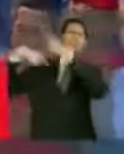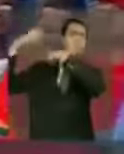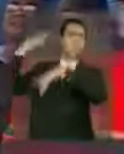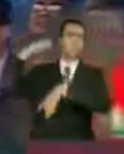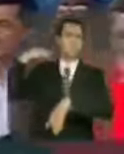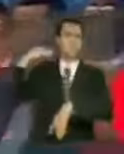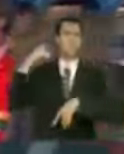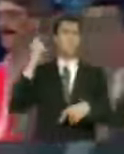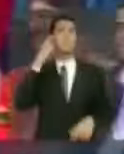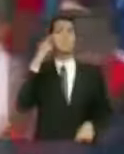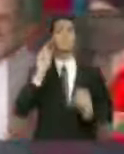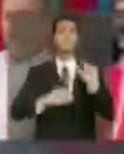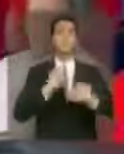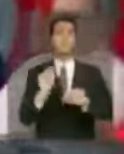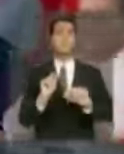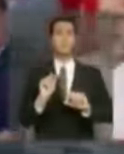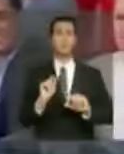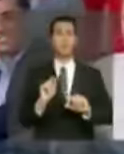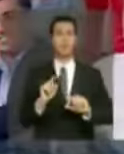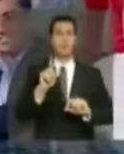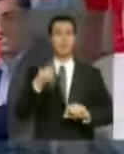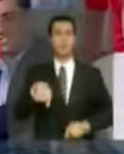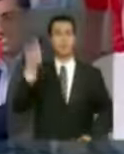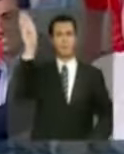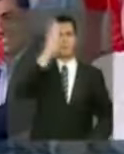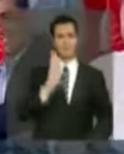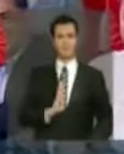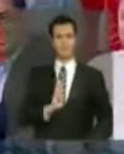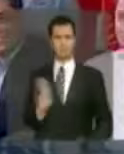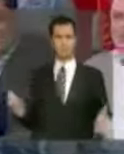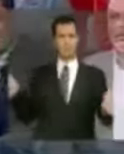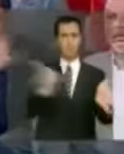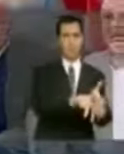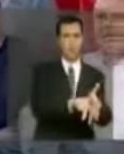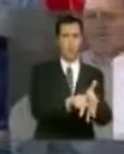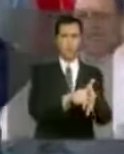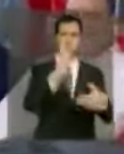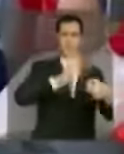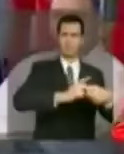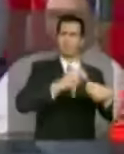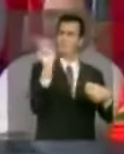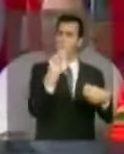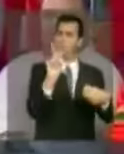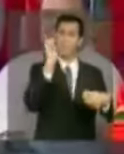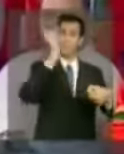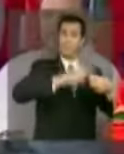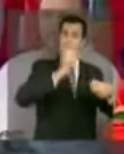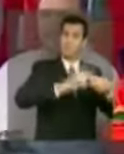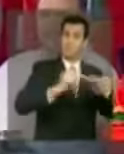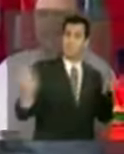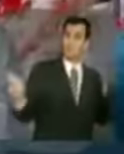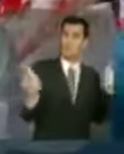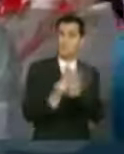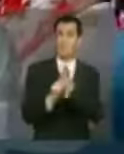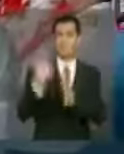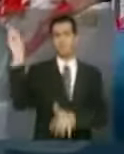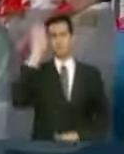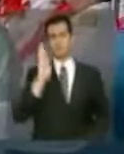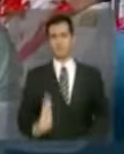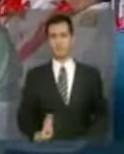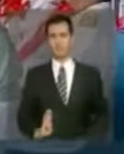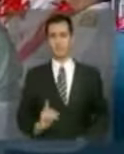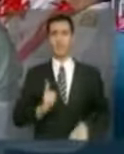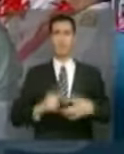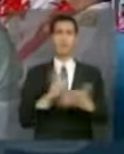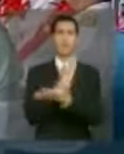achava que era o Brasil que pertencia à Petrobras. Não era a Petrobras que pertencia ao Brasil. A ponto de ter presidente